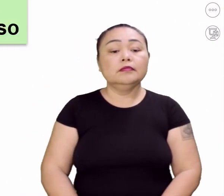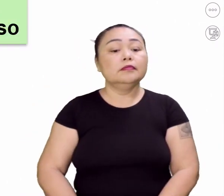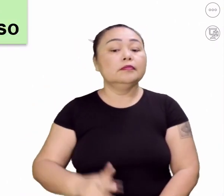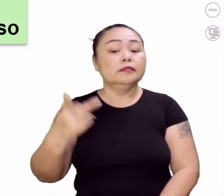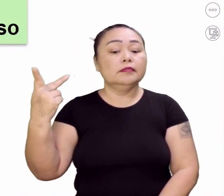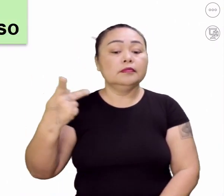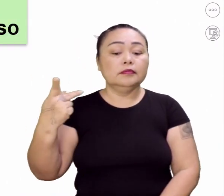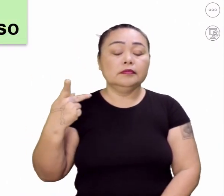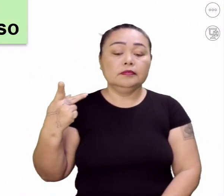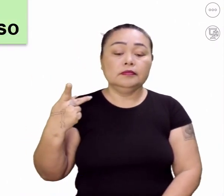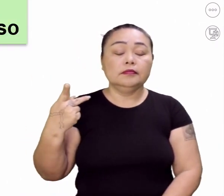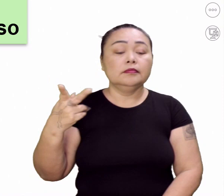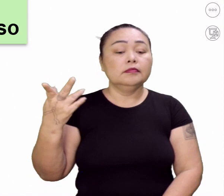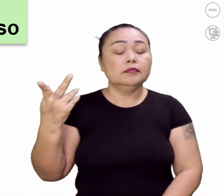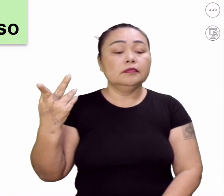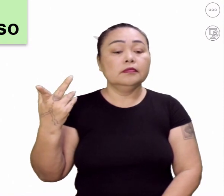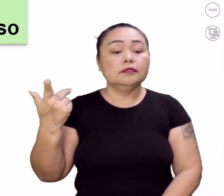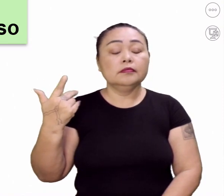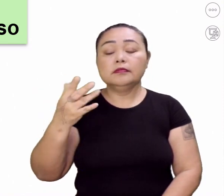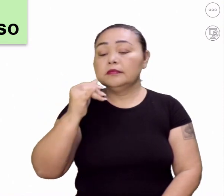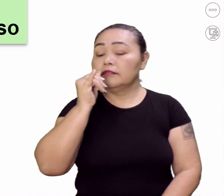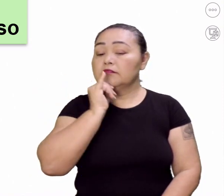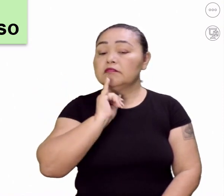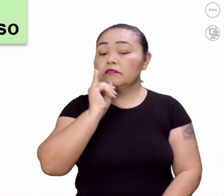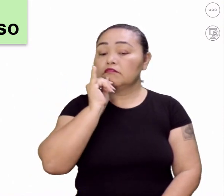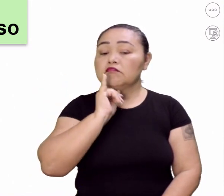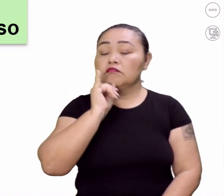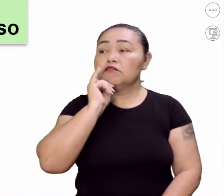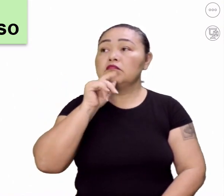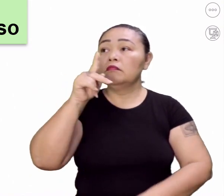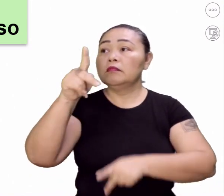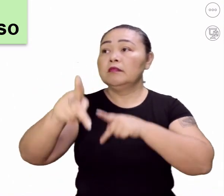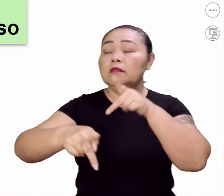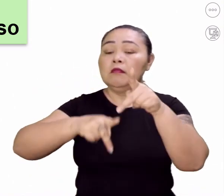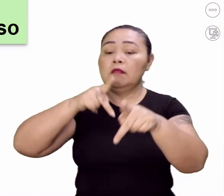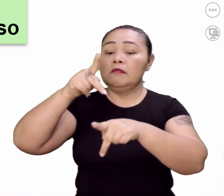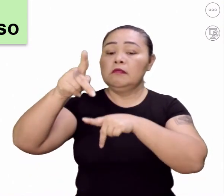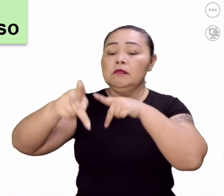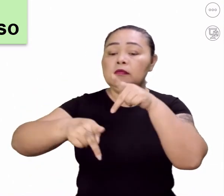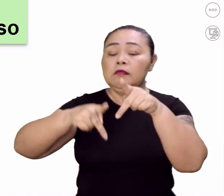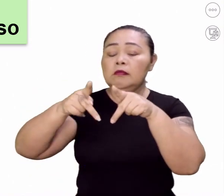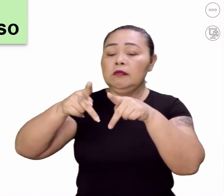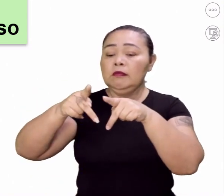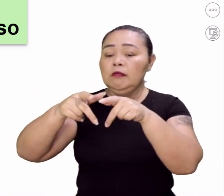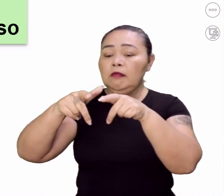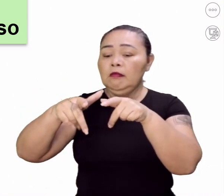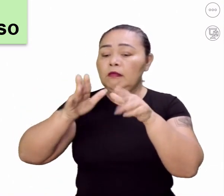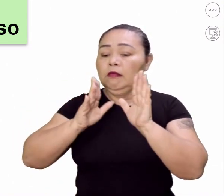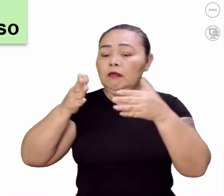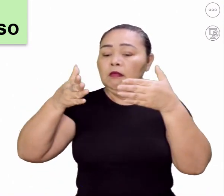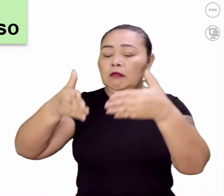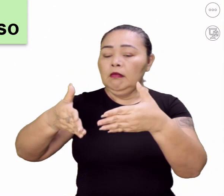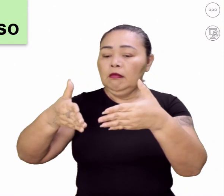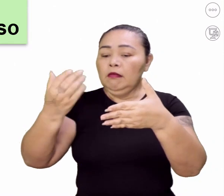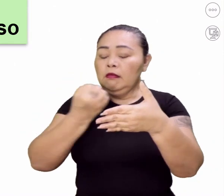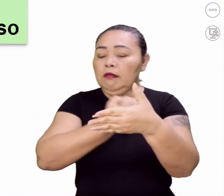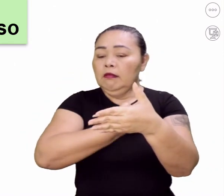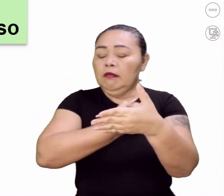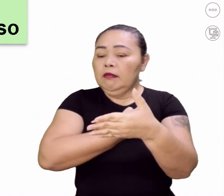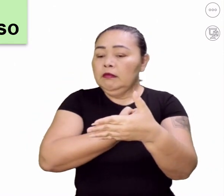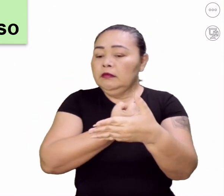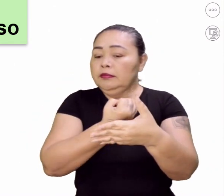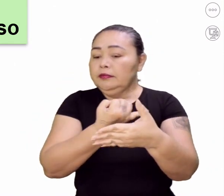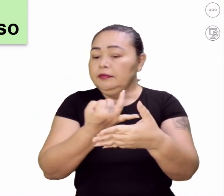Então, a gente tem que ver aí que, por exemplo, um país pode ter uma população absoluta, que são os números, né,